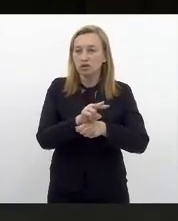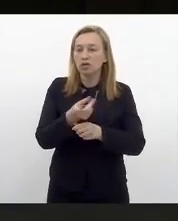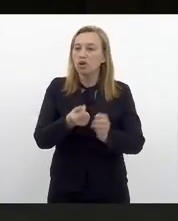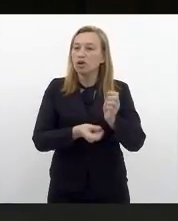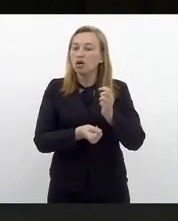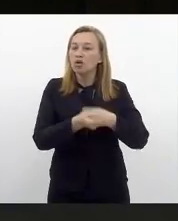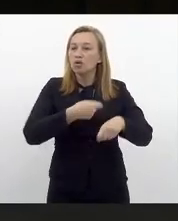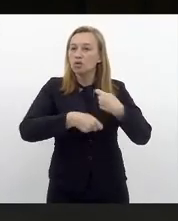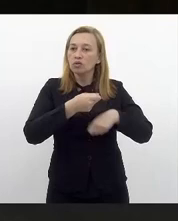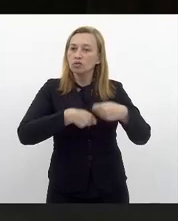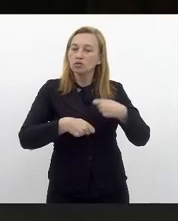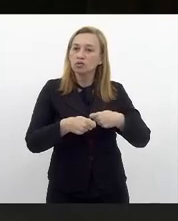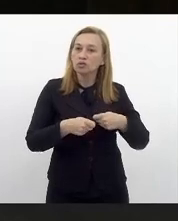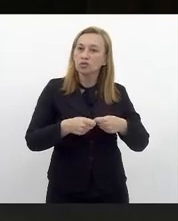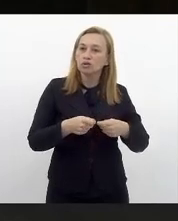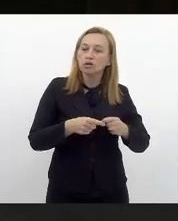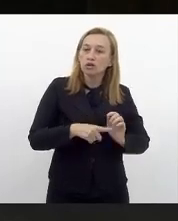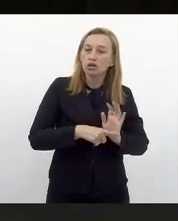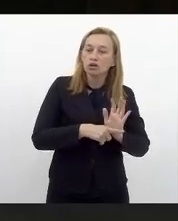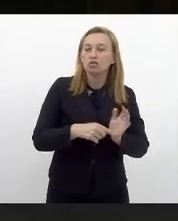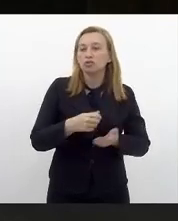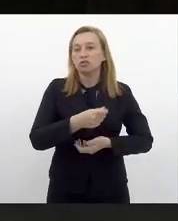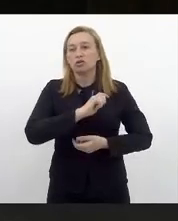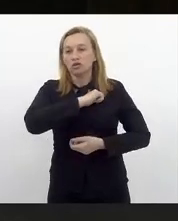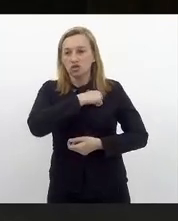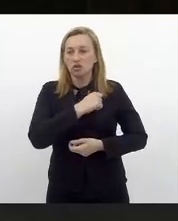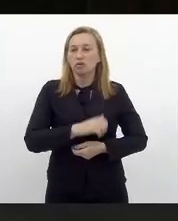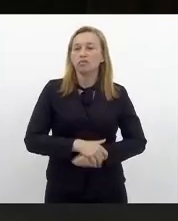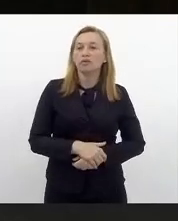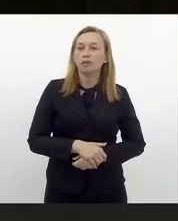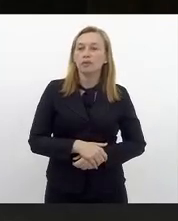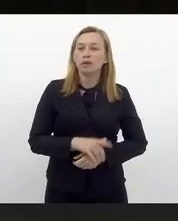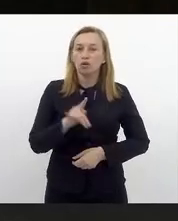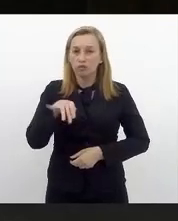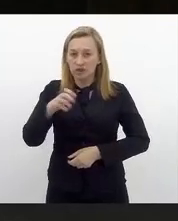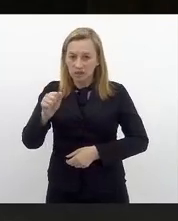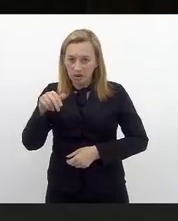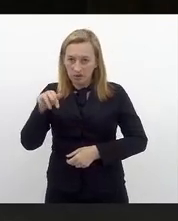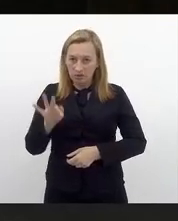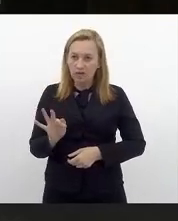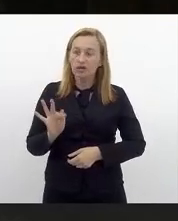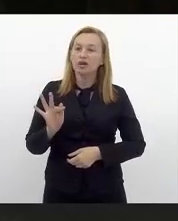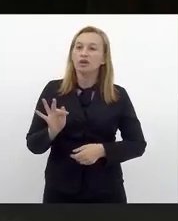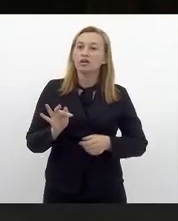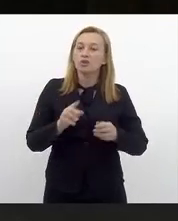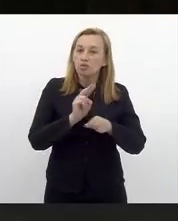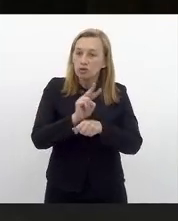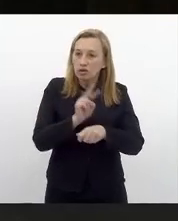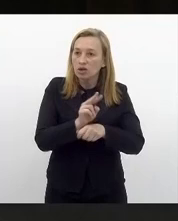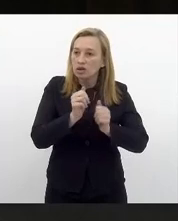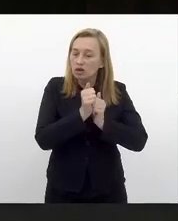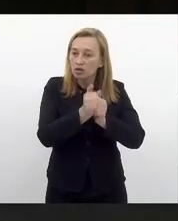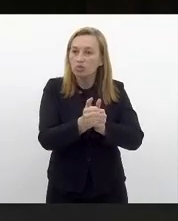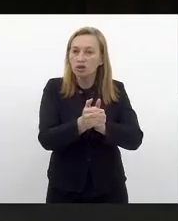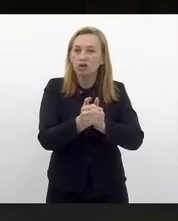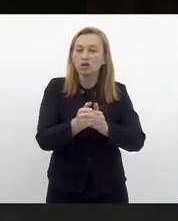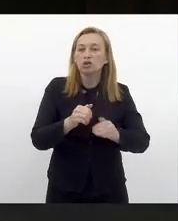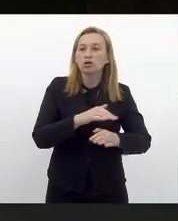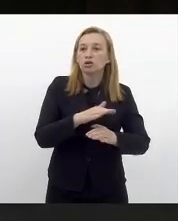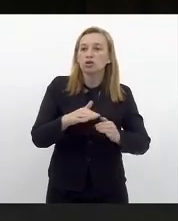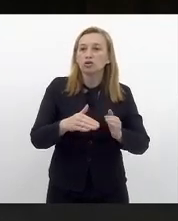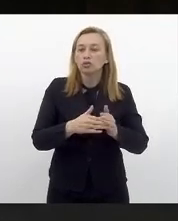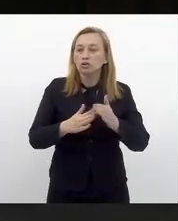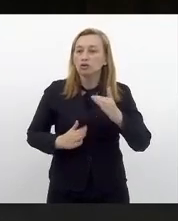econômico-financeiro do regime de operação de recuperação fiscal como Staff monitorar a te acompanhara o